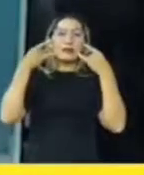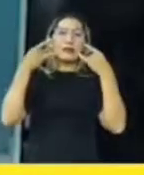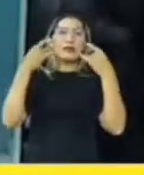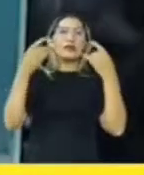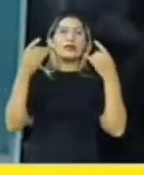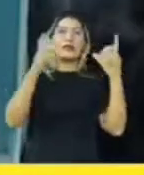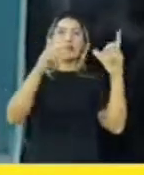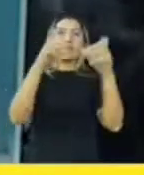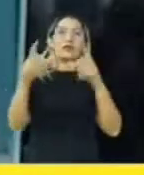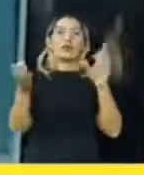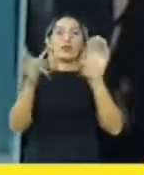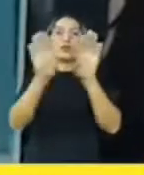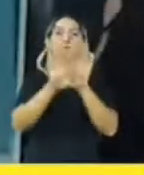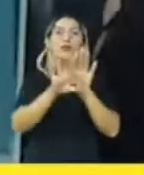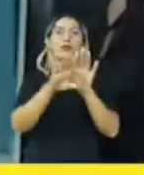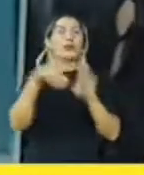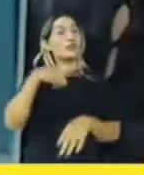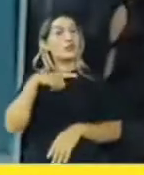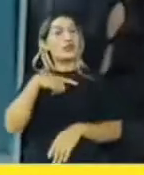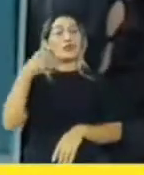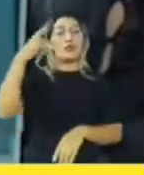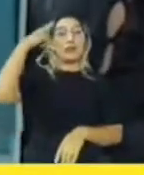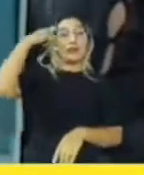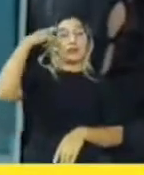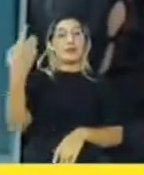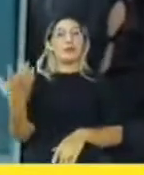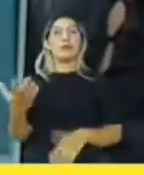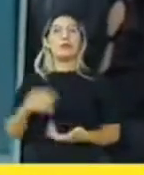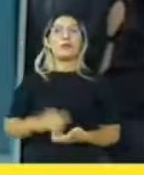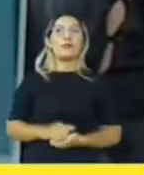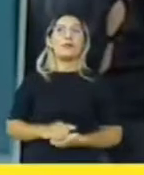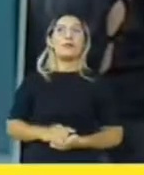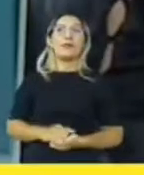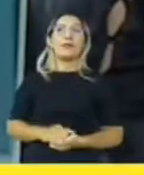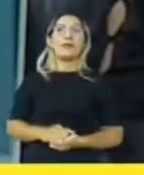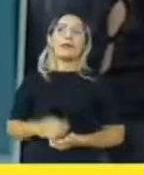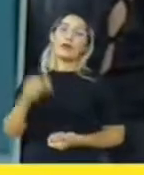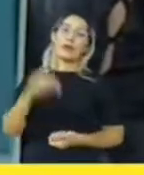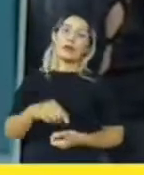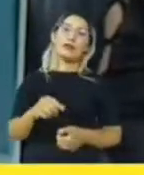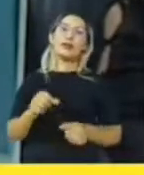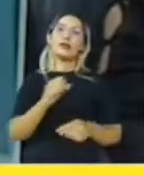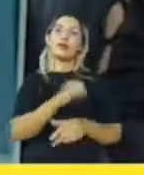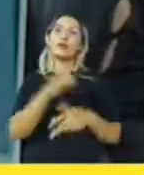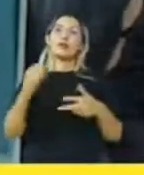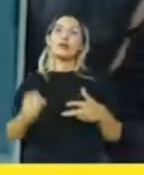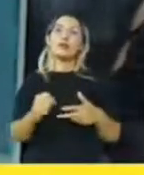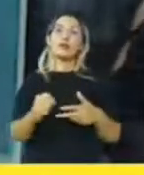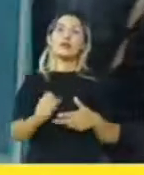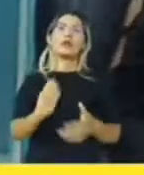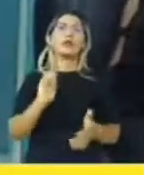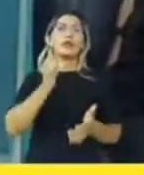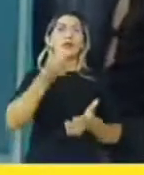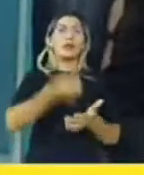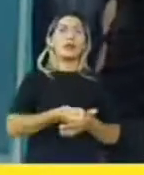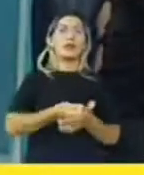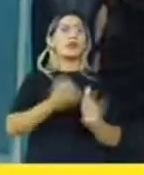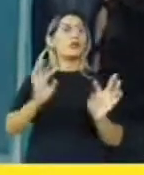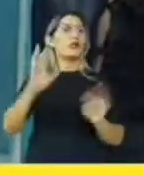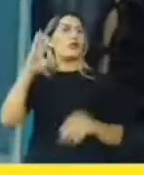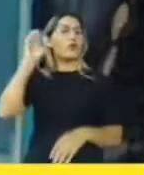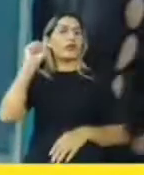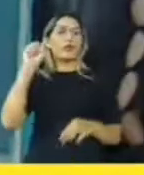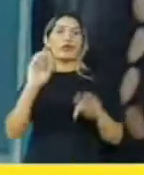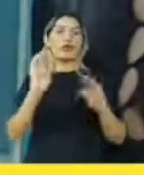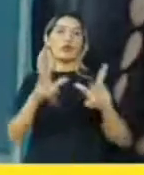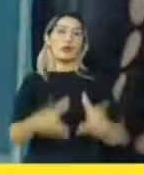locais fechados eu tenho meu funcionamento agora nós nós aqui deixe por dentro temos temos por obrigação de ouvir